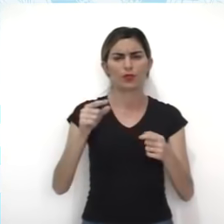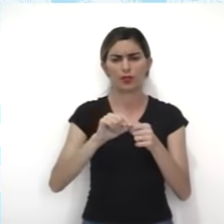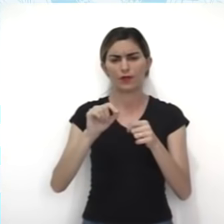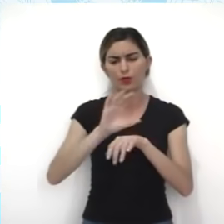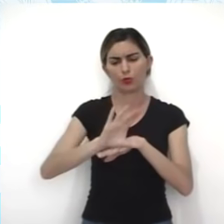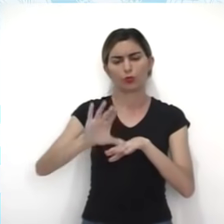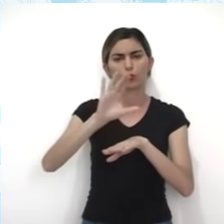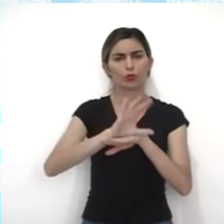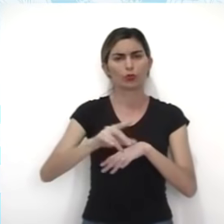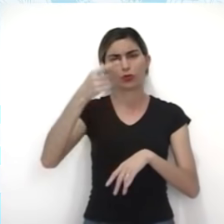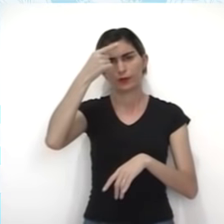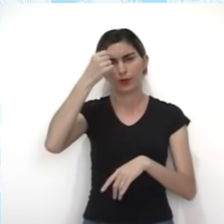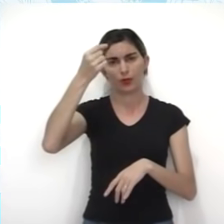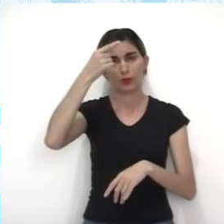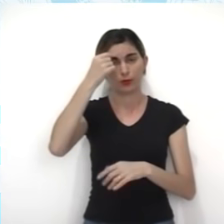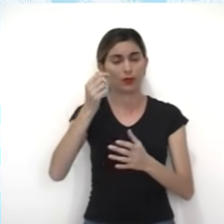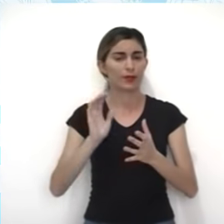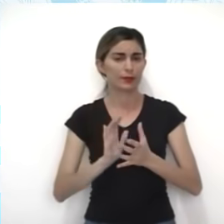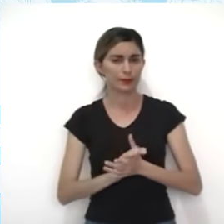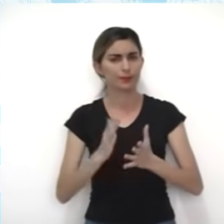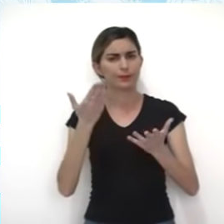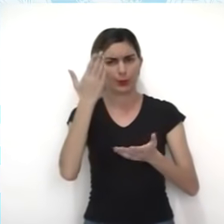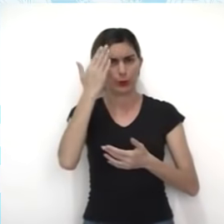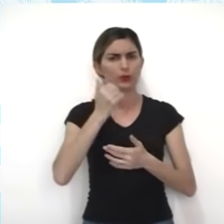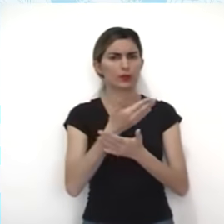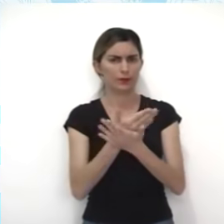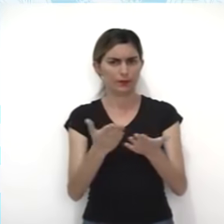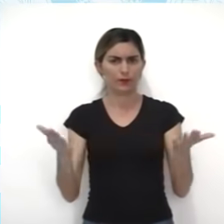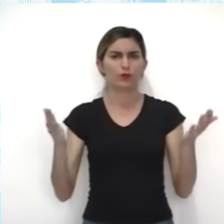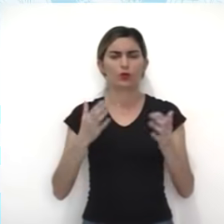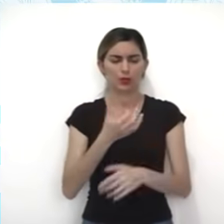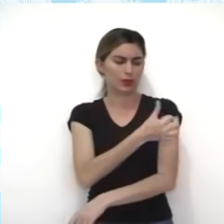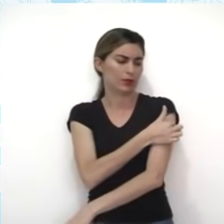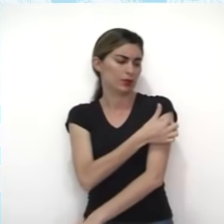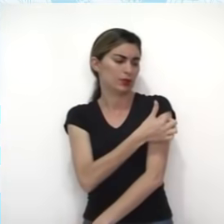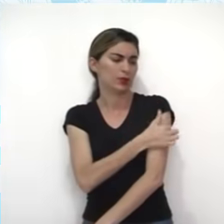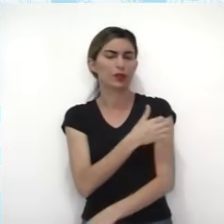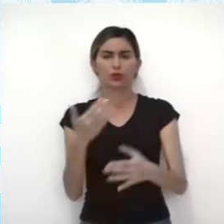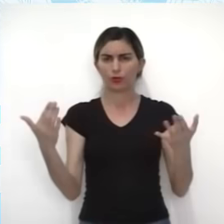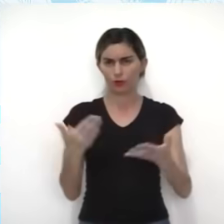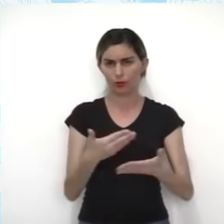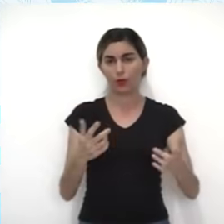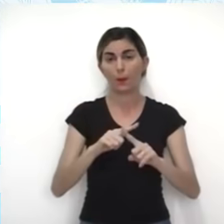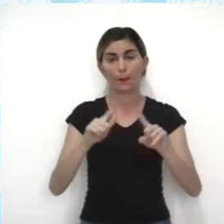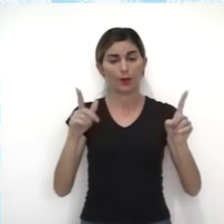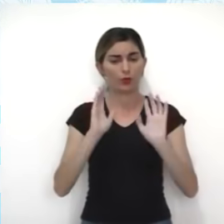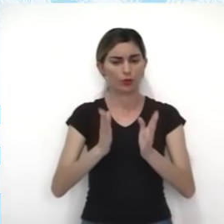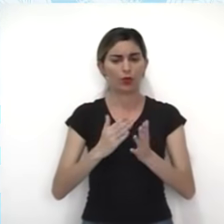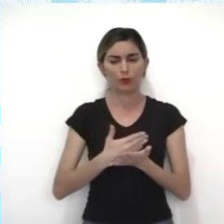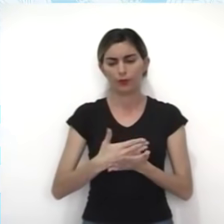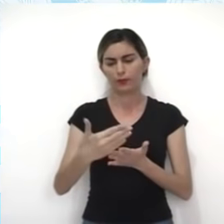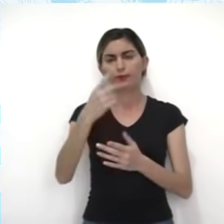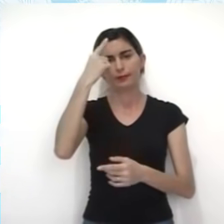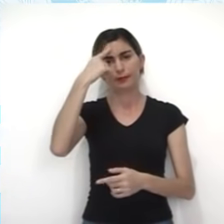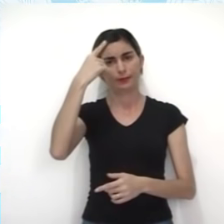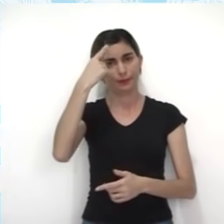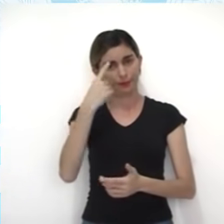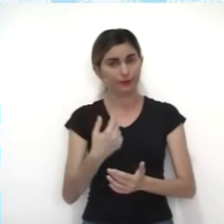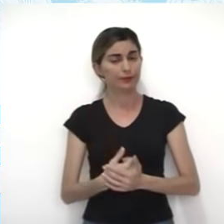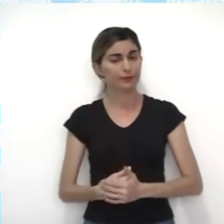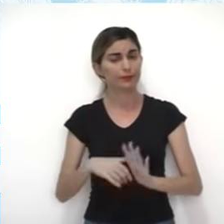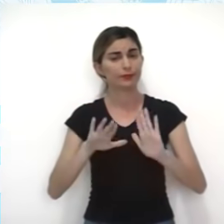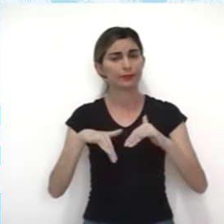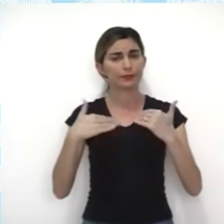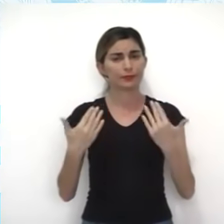é você fazer um curso numa universidade eu sei que vocês estão no sexto ano agora mas você já tem que começar a pensar